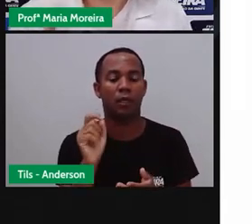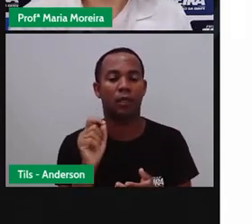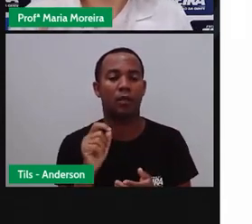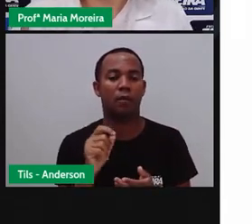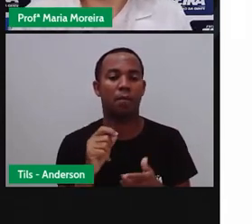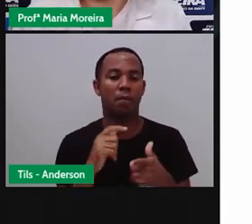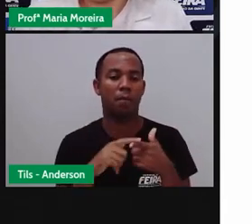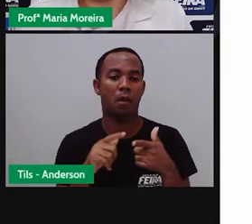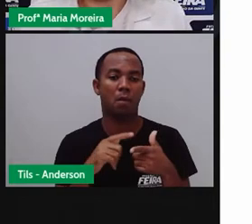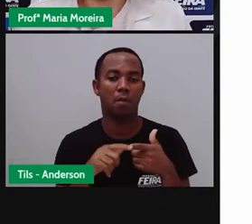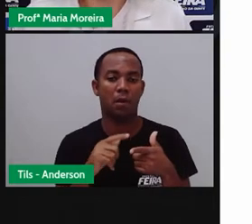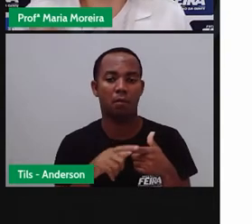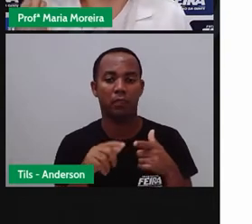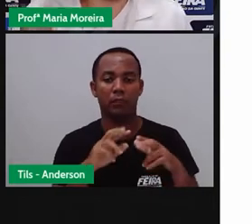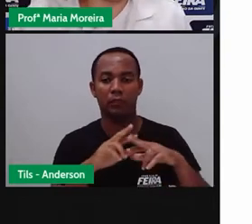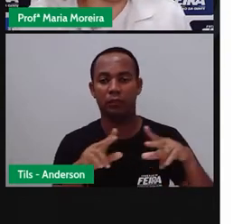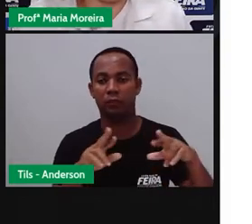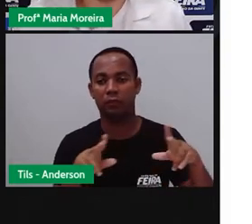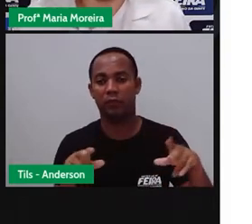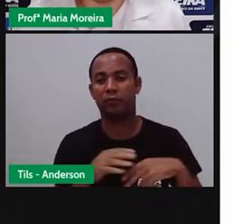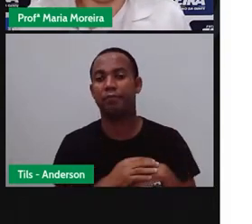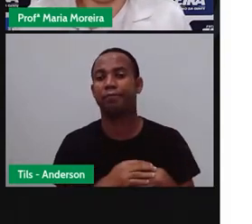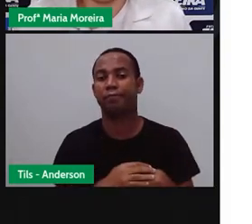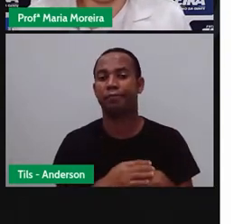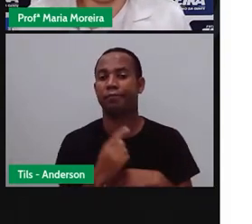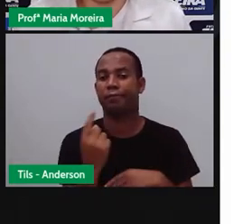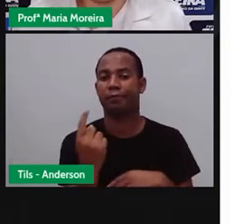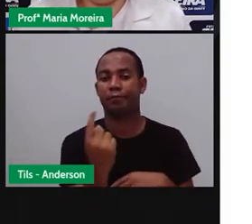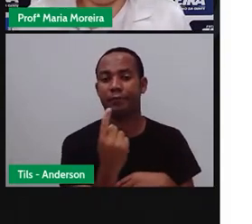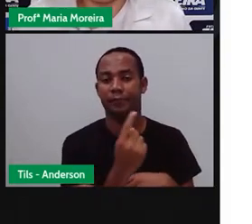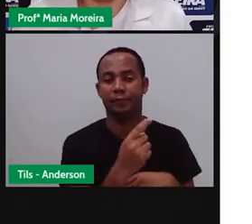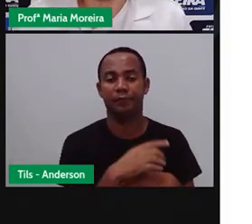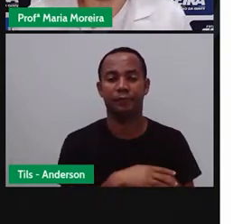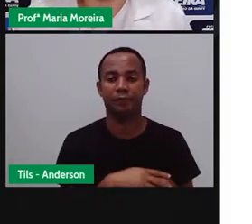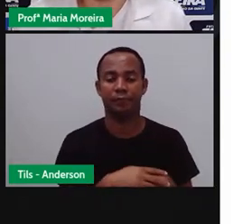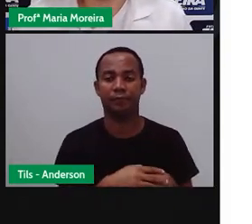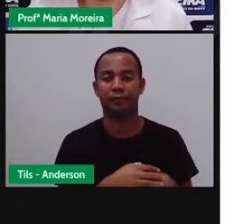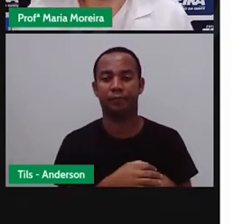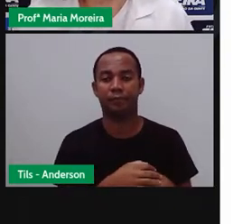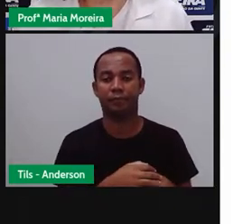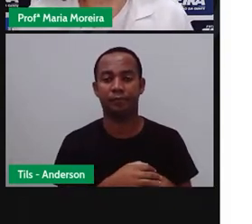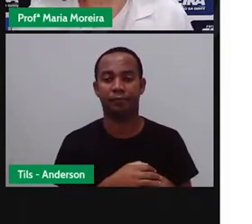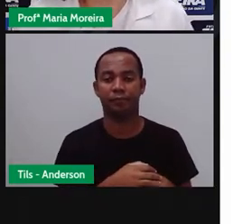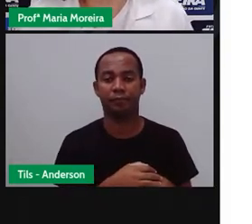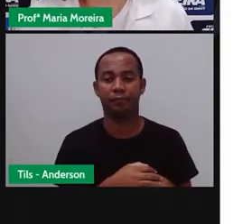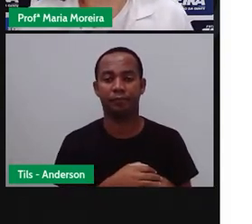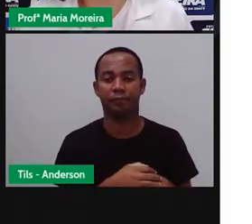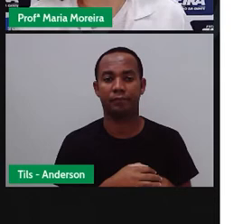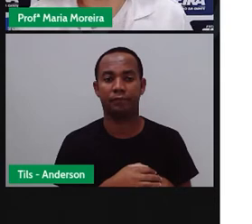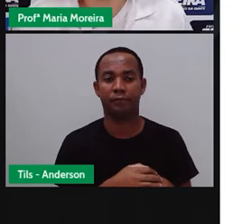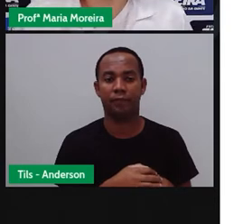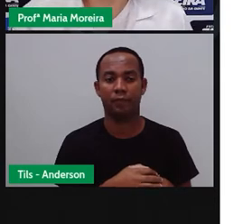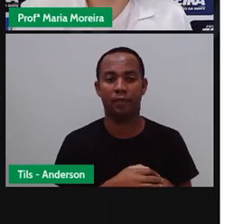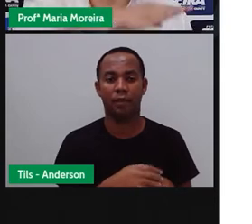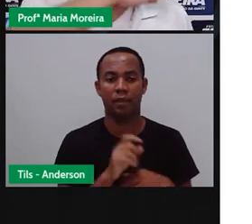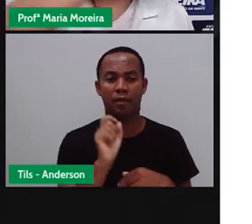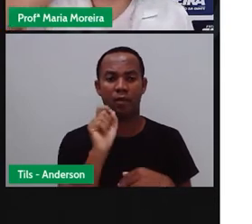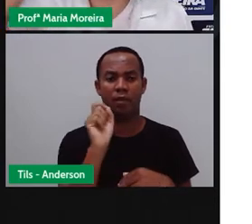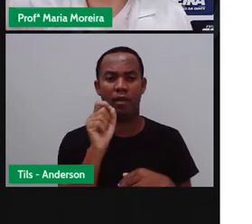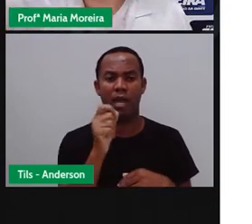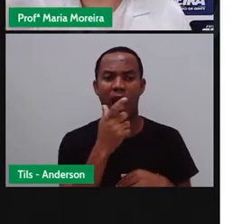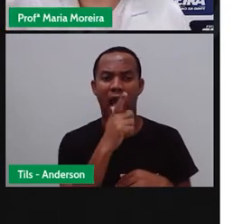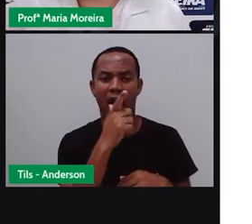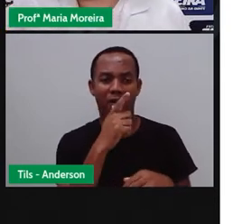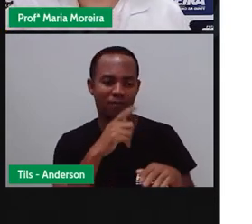o desgaste dos materiais, de quanto tempo cada material leva para se desgastar? Pois é. E o lençol freático, que é